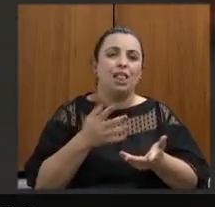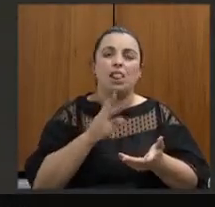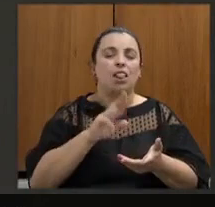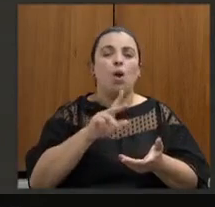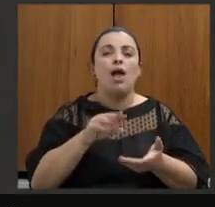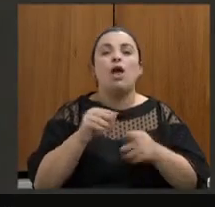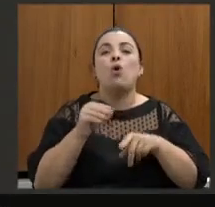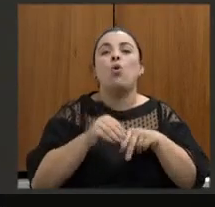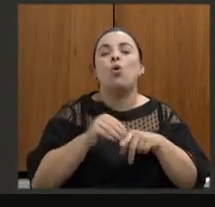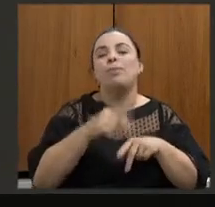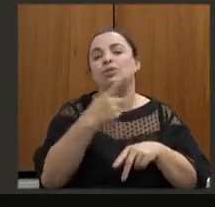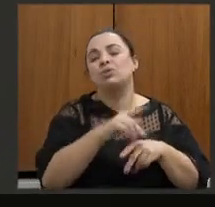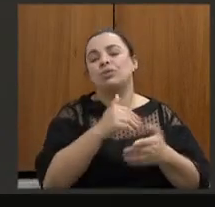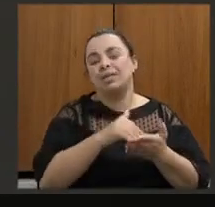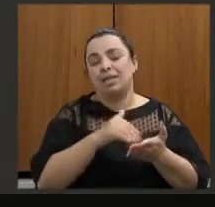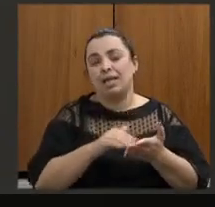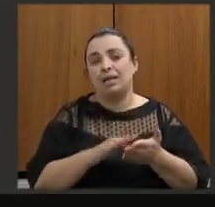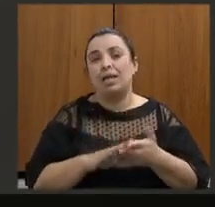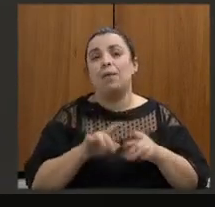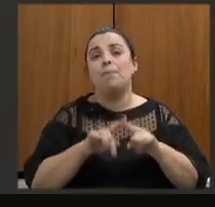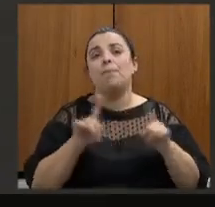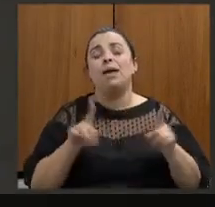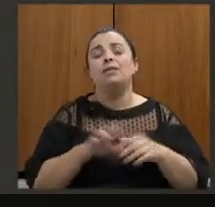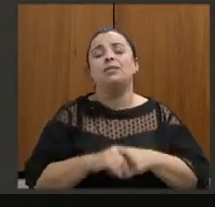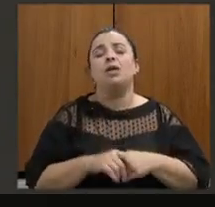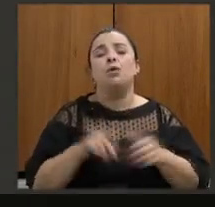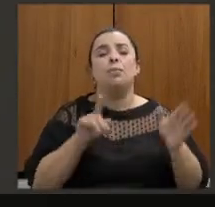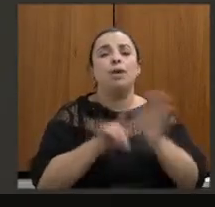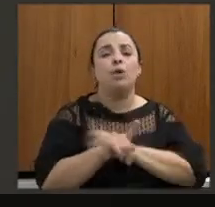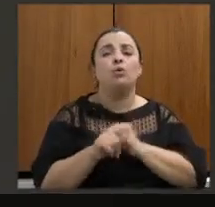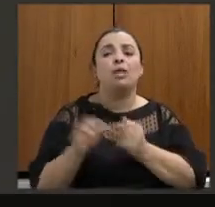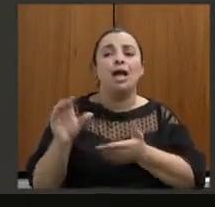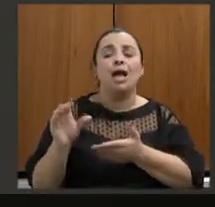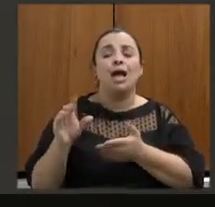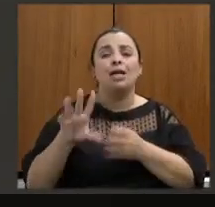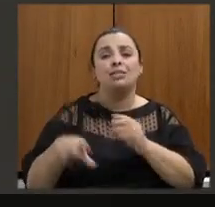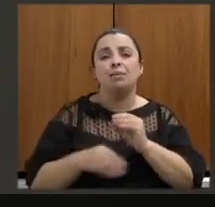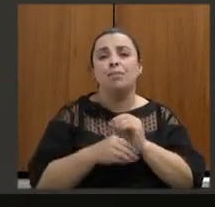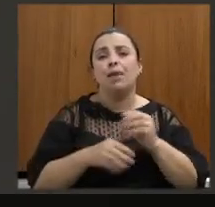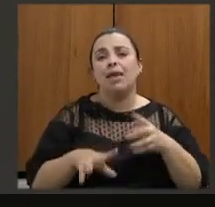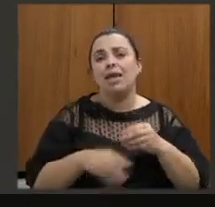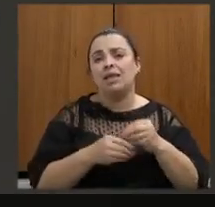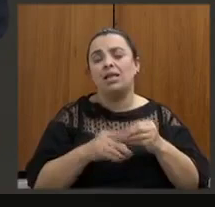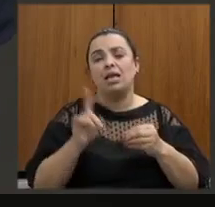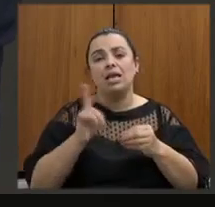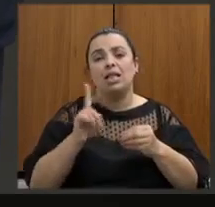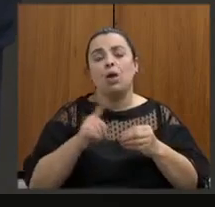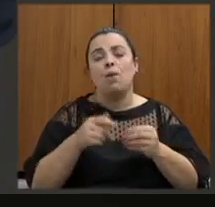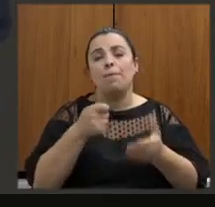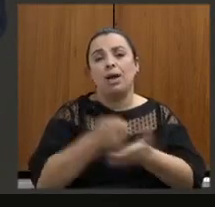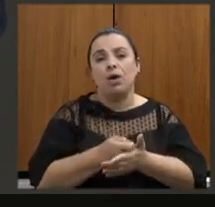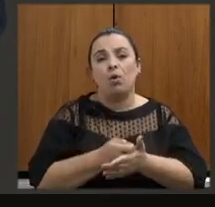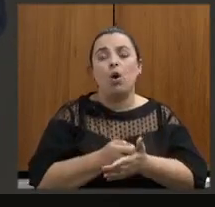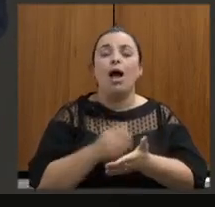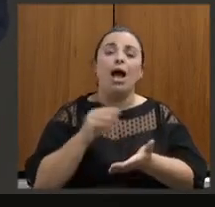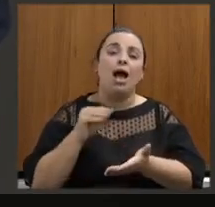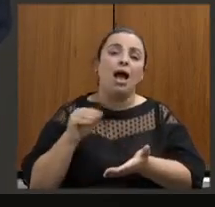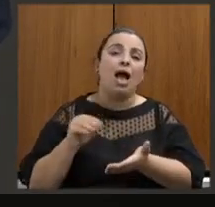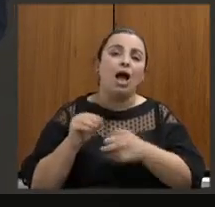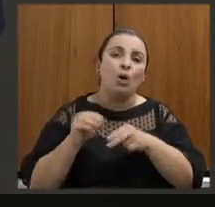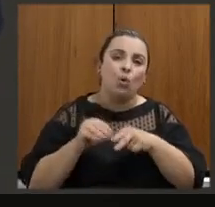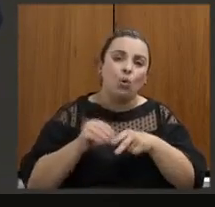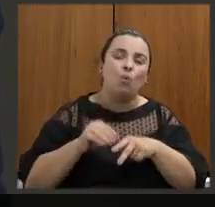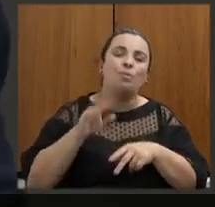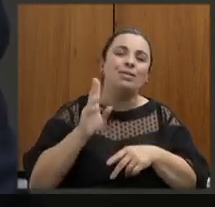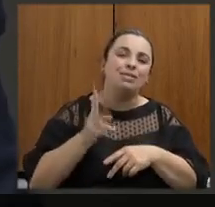secretaria pela secretaria e aquelas e menos que não foram pagas você detalhasse mais um pouco é a culpa é sempre da segov é sempre o